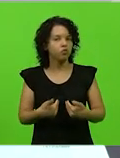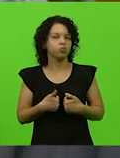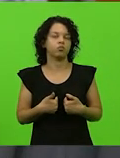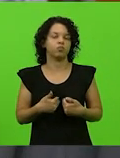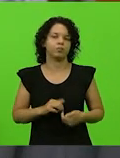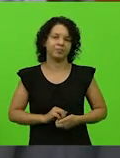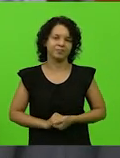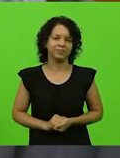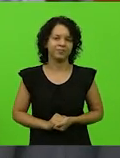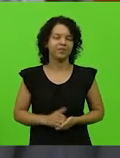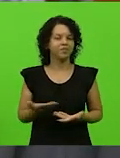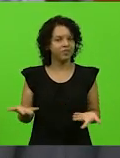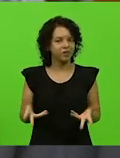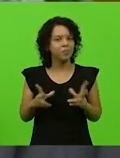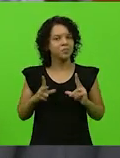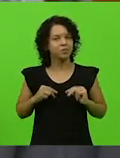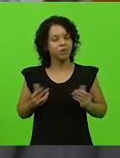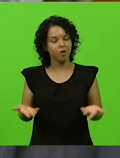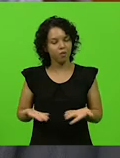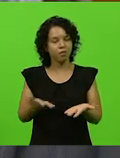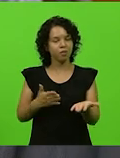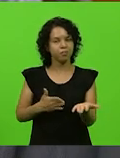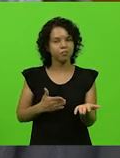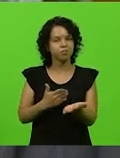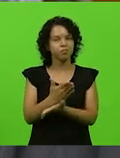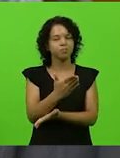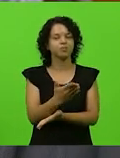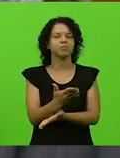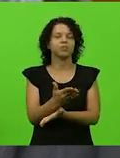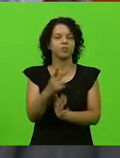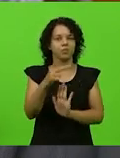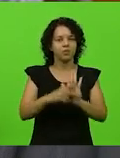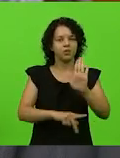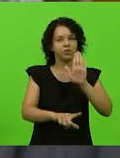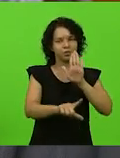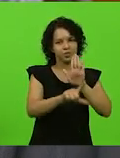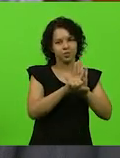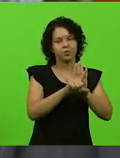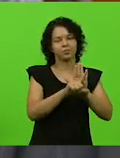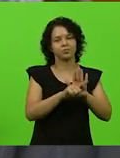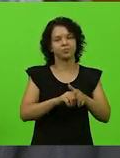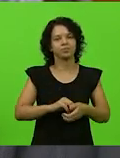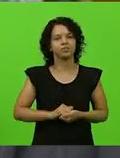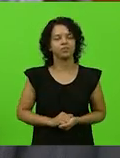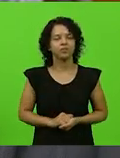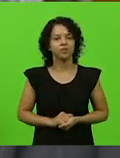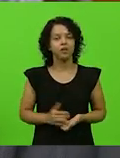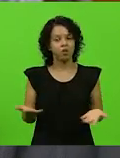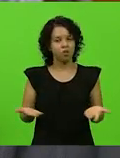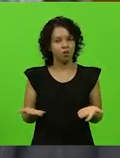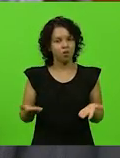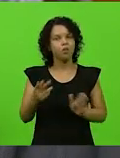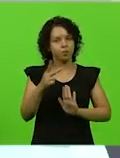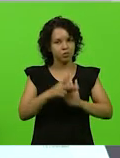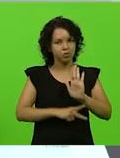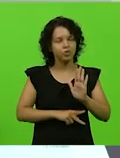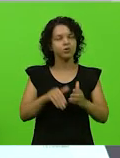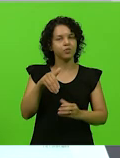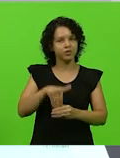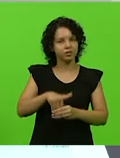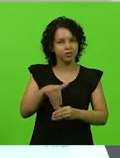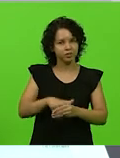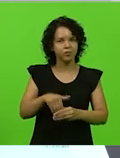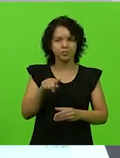e nada mais meritório que nós aprovaram os esse singelo projeto de lei projeto está em votação